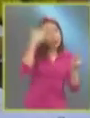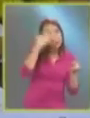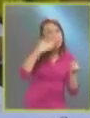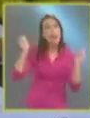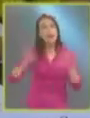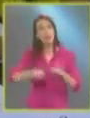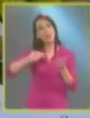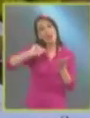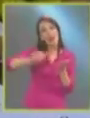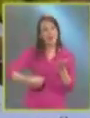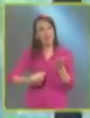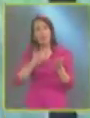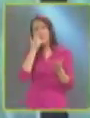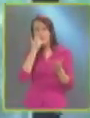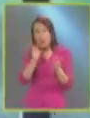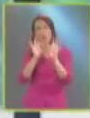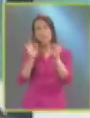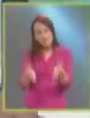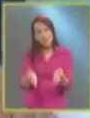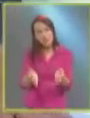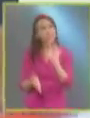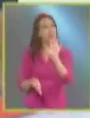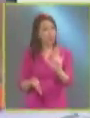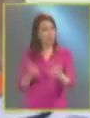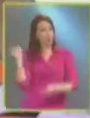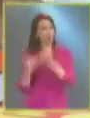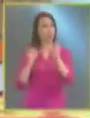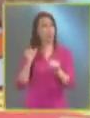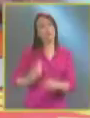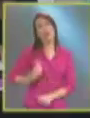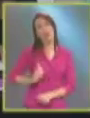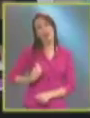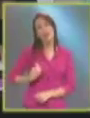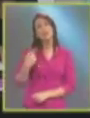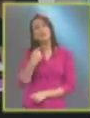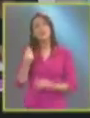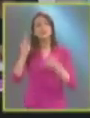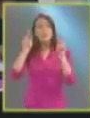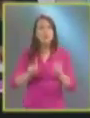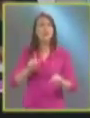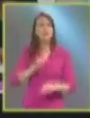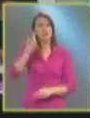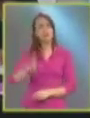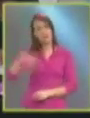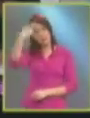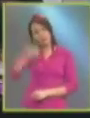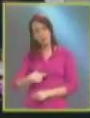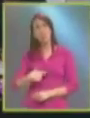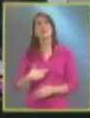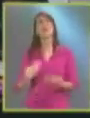uma ação que pode parecer simples, mas que vai mudar por completo a visão de cidadania e inclusão. É uma